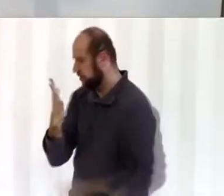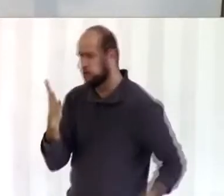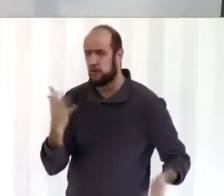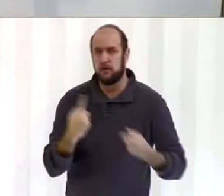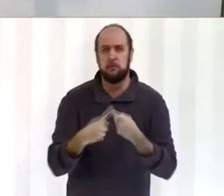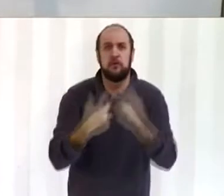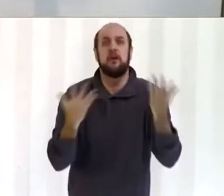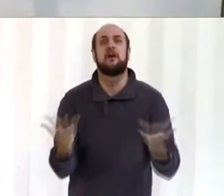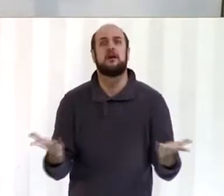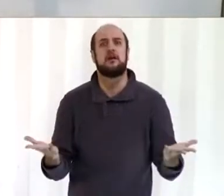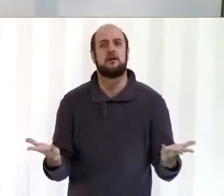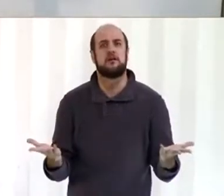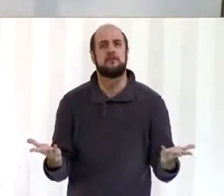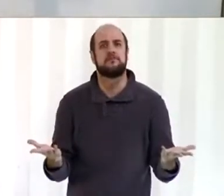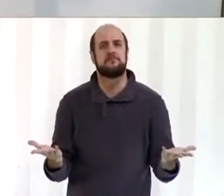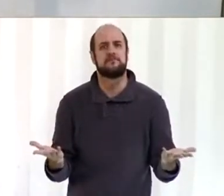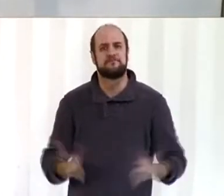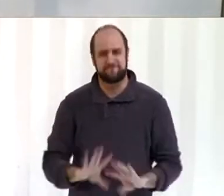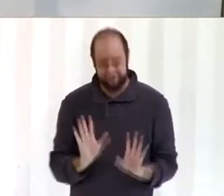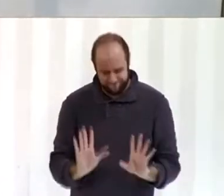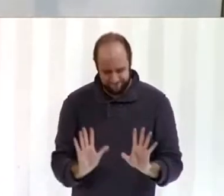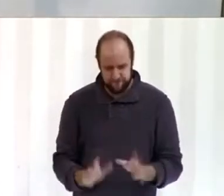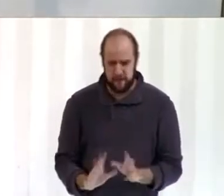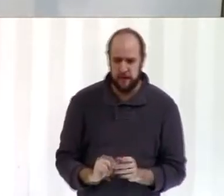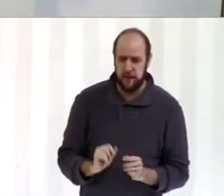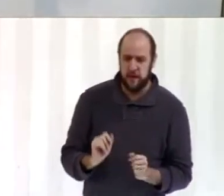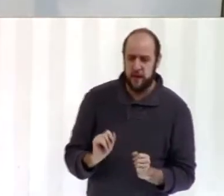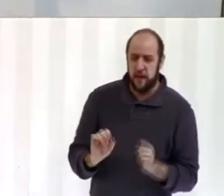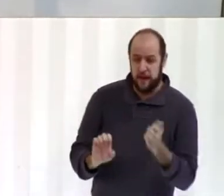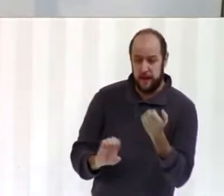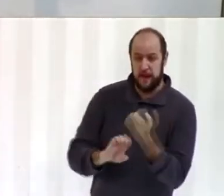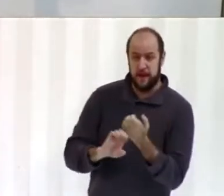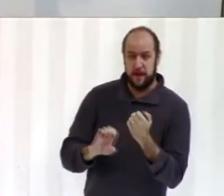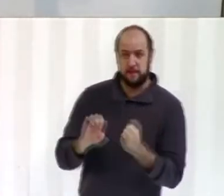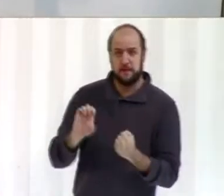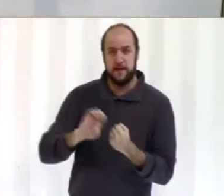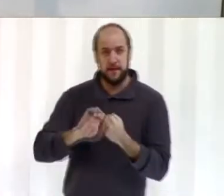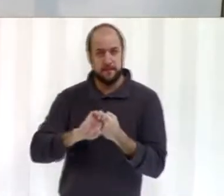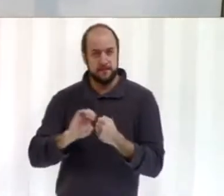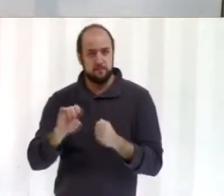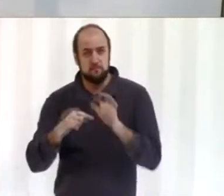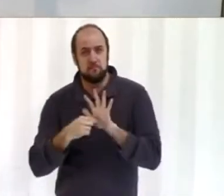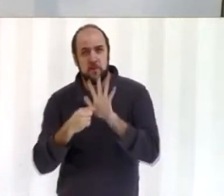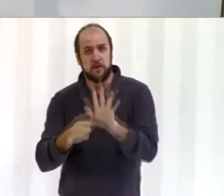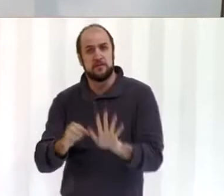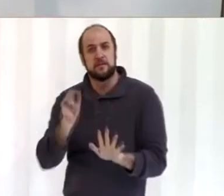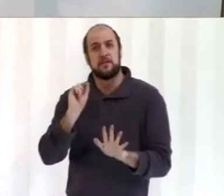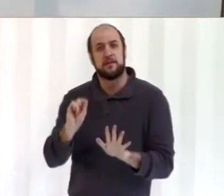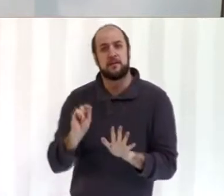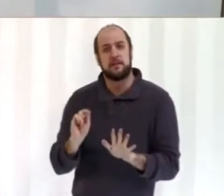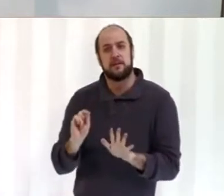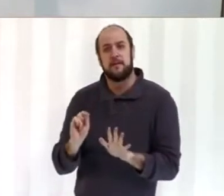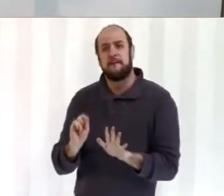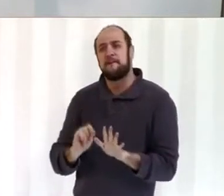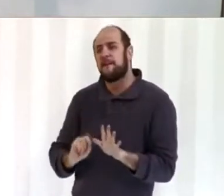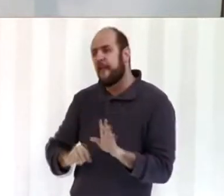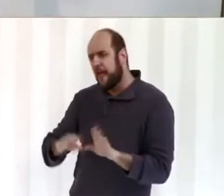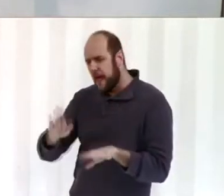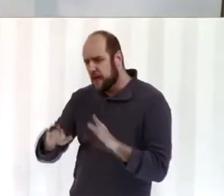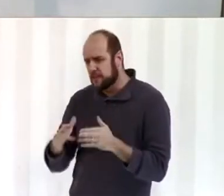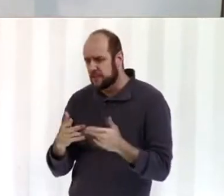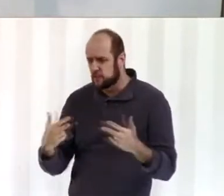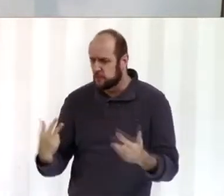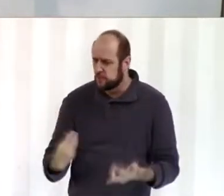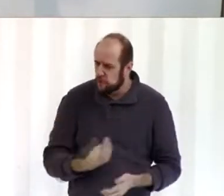isso? Eliseu faz isso para mostrar que há situações na